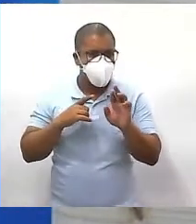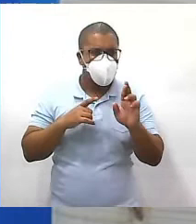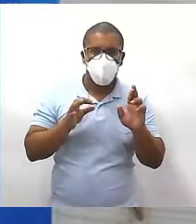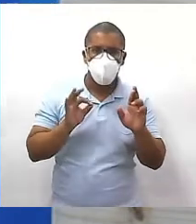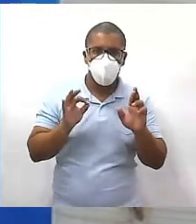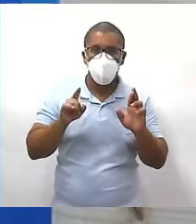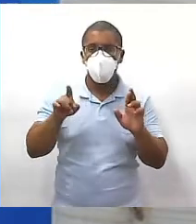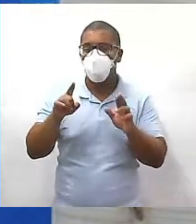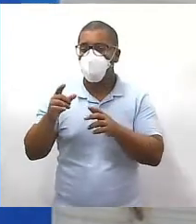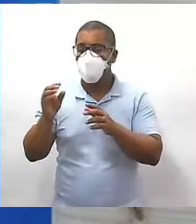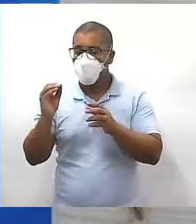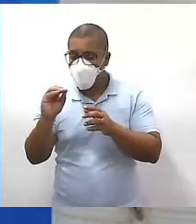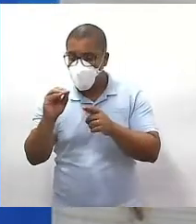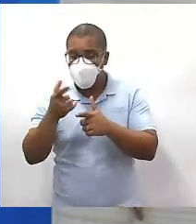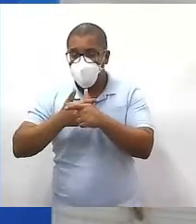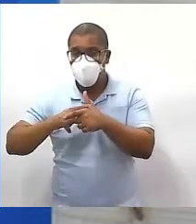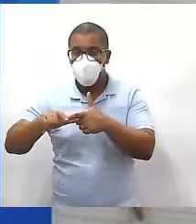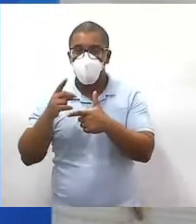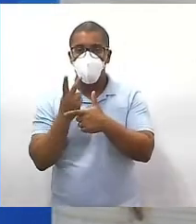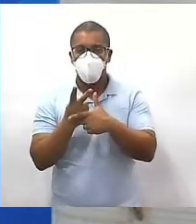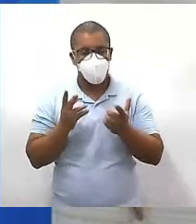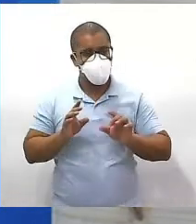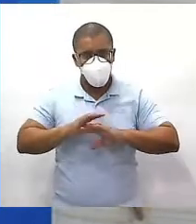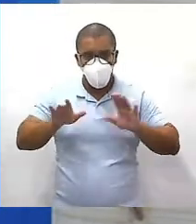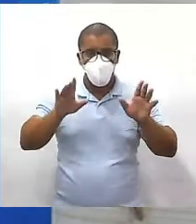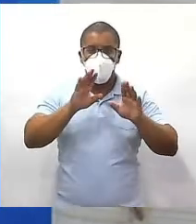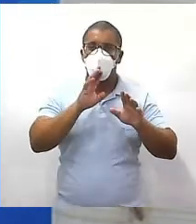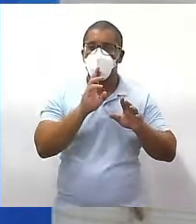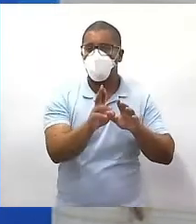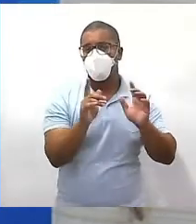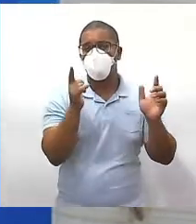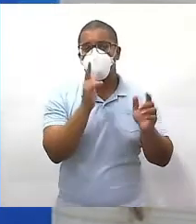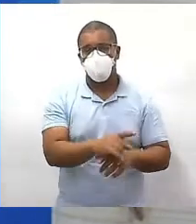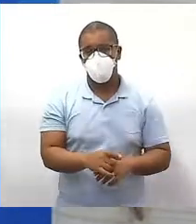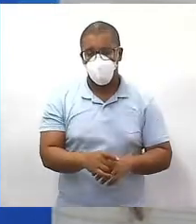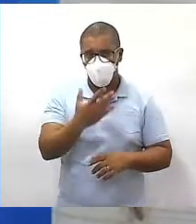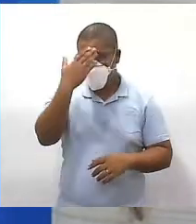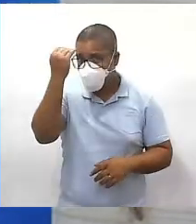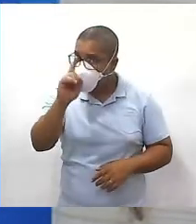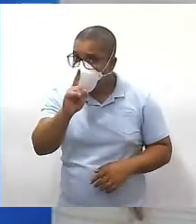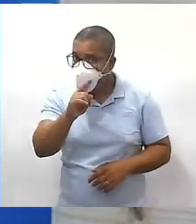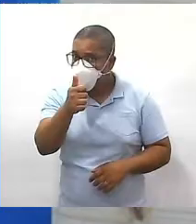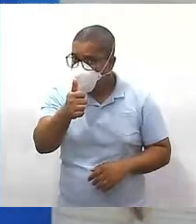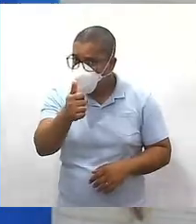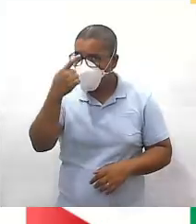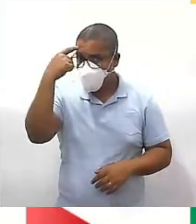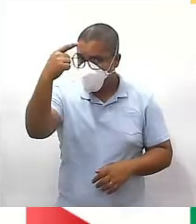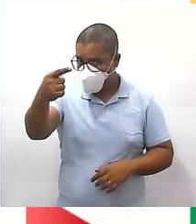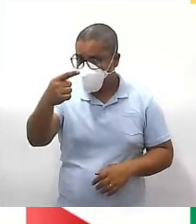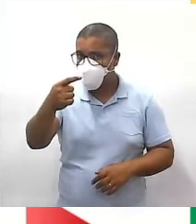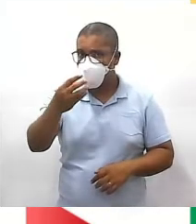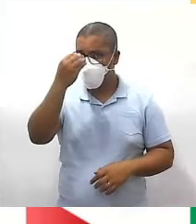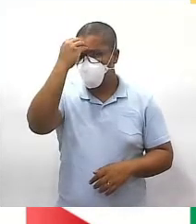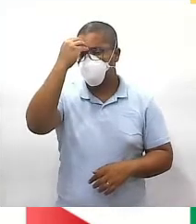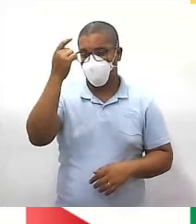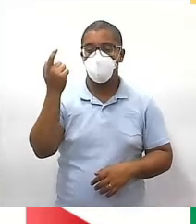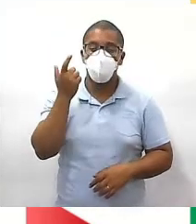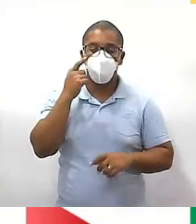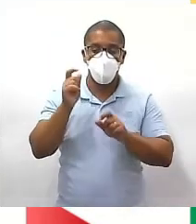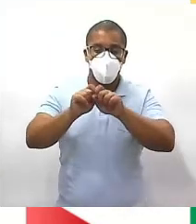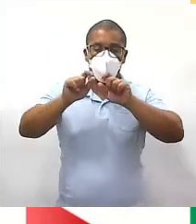na questão. Você tem que raciocinar e fazer, tá bom? Não vai esquecer? Então segue comigo lá para o slide. Jonathan vai te mostrar,